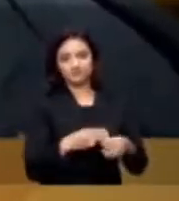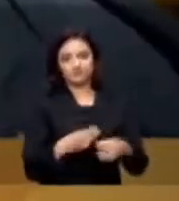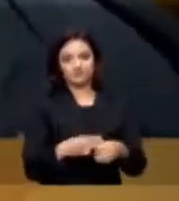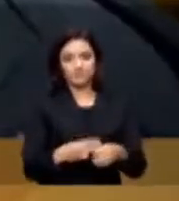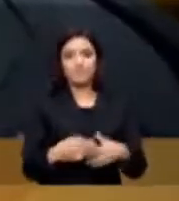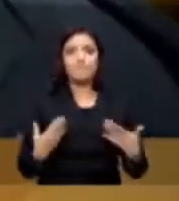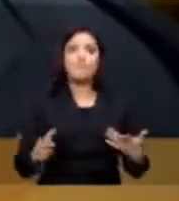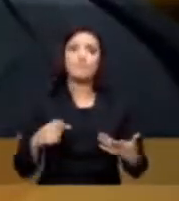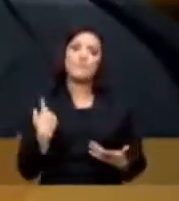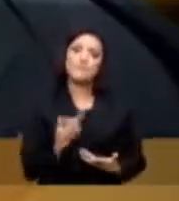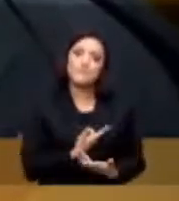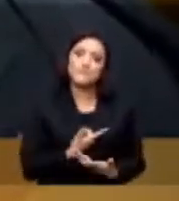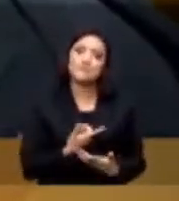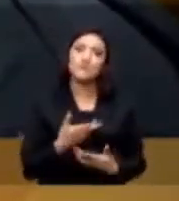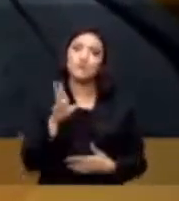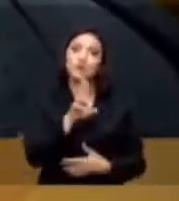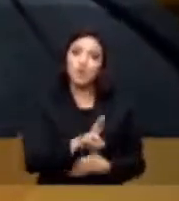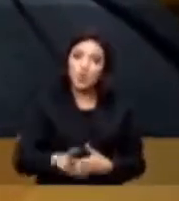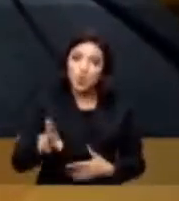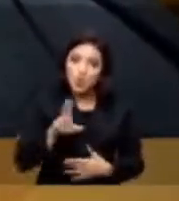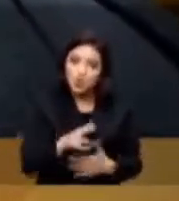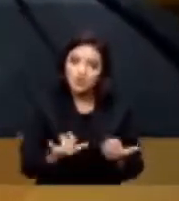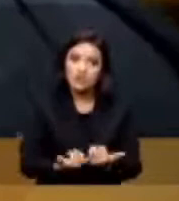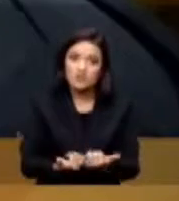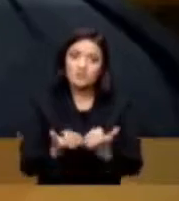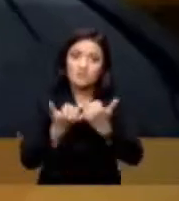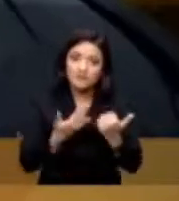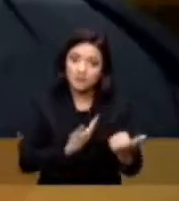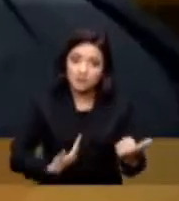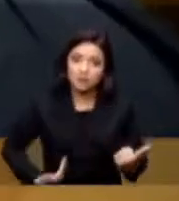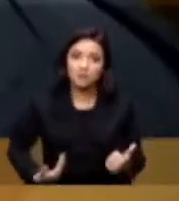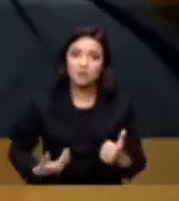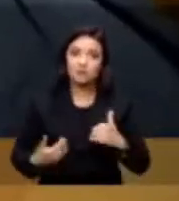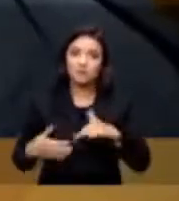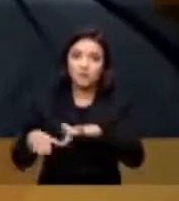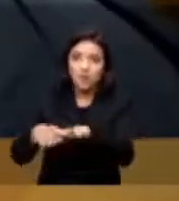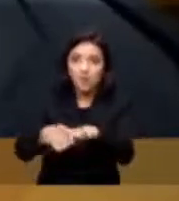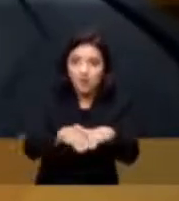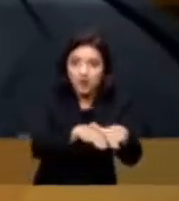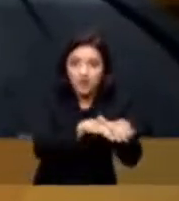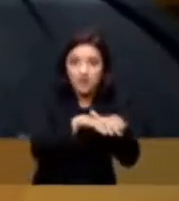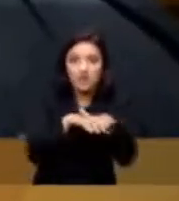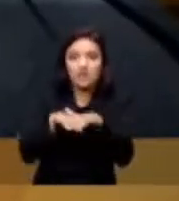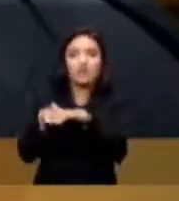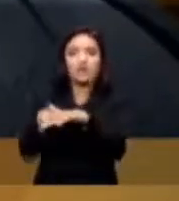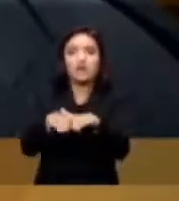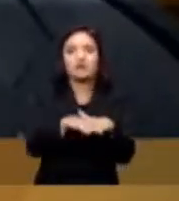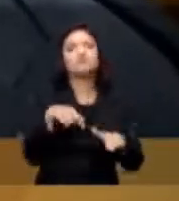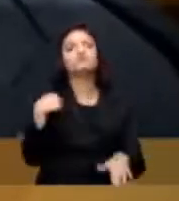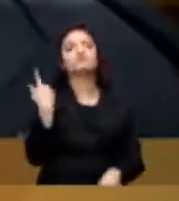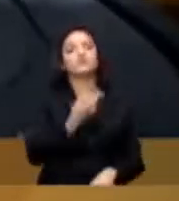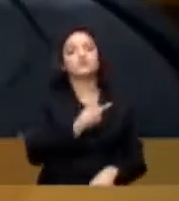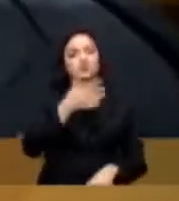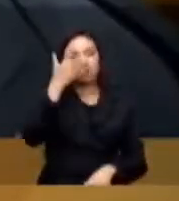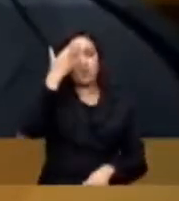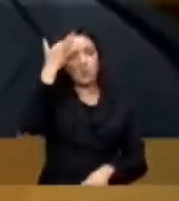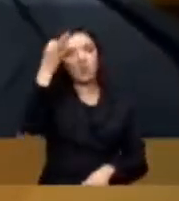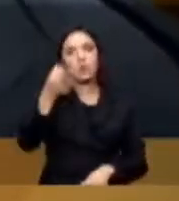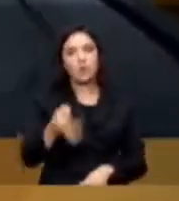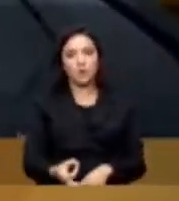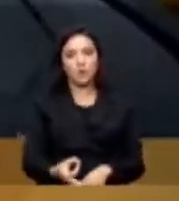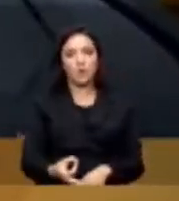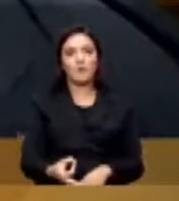Todos, quando usamos patrimônio público de maneira uniforme, de maneira igual, compreendemos que esse uso possa